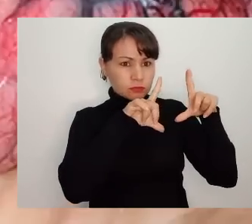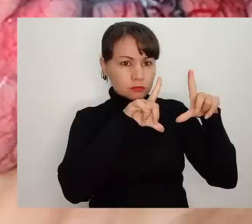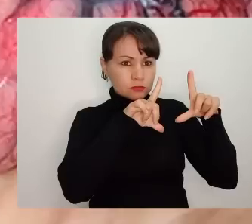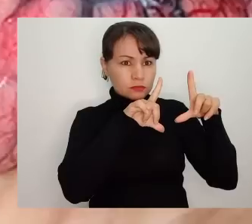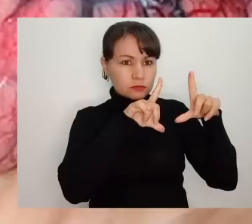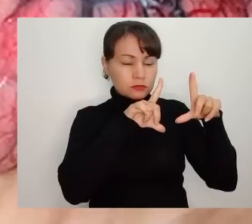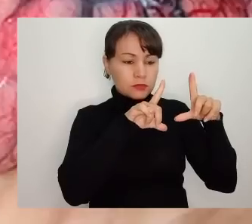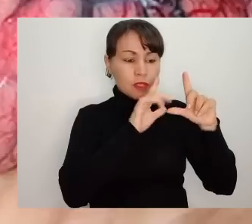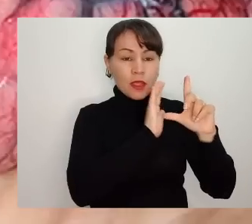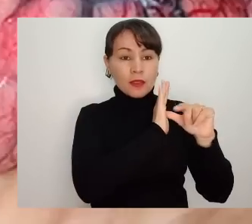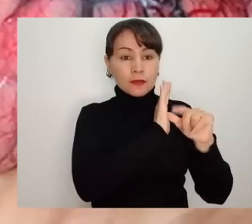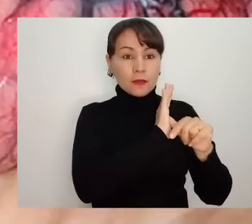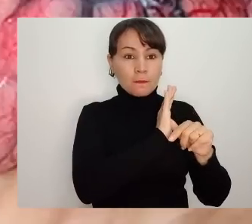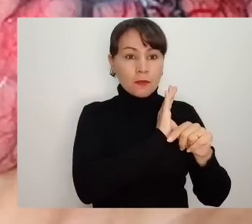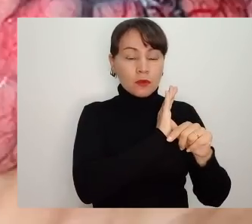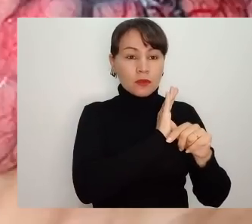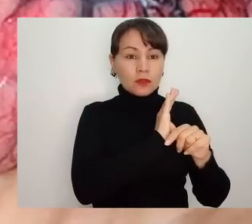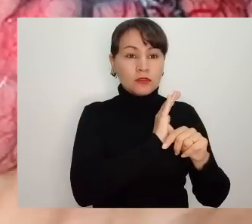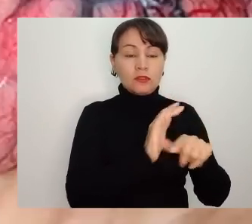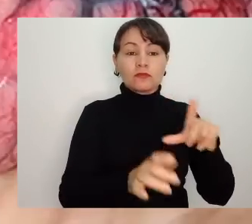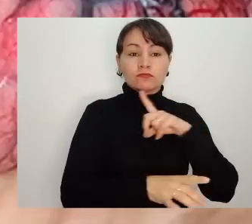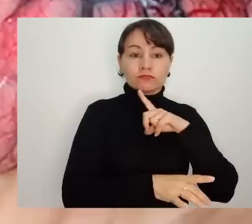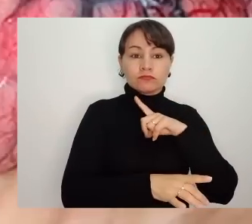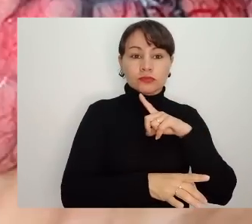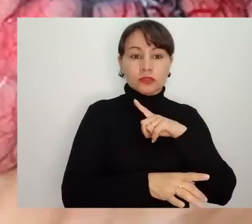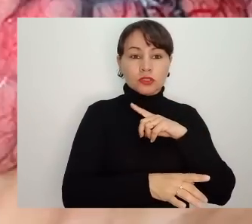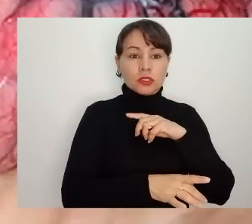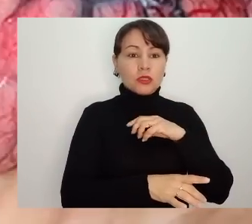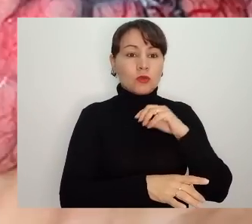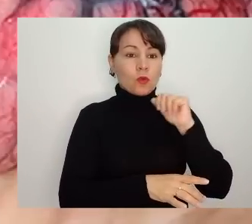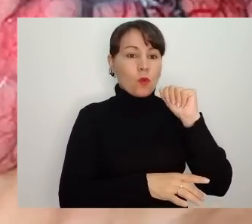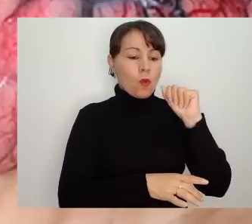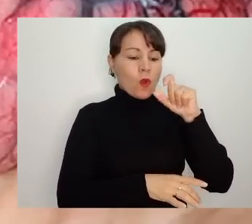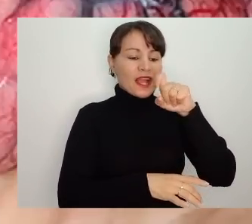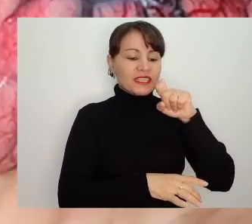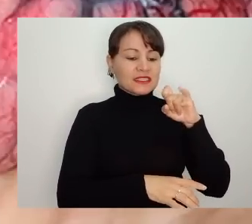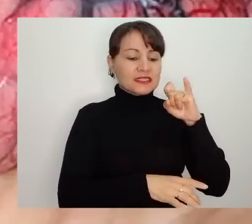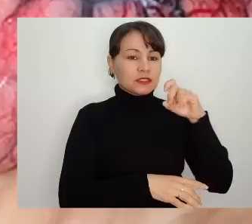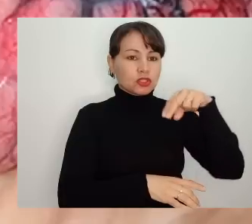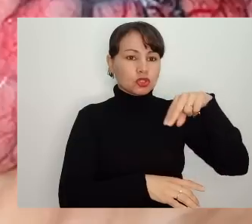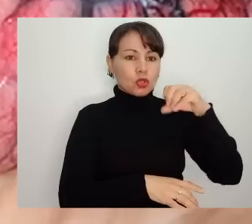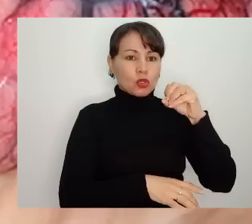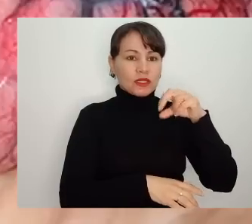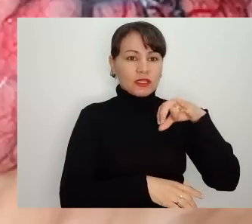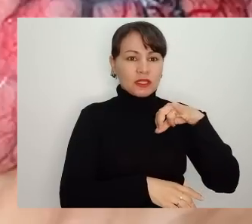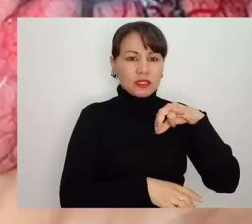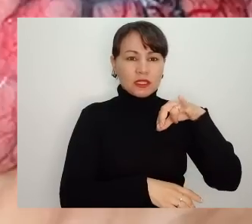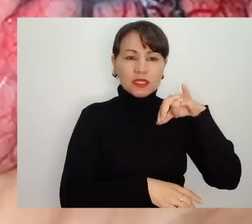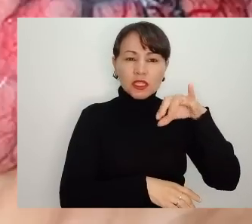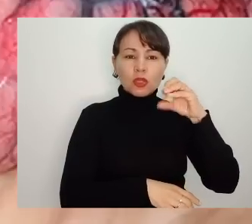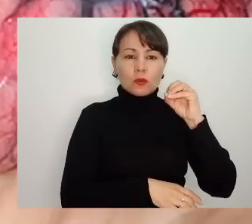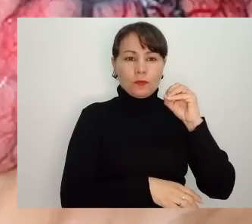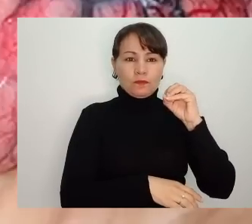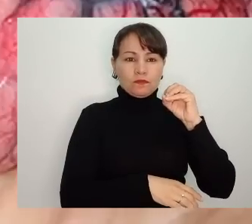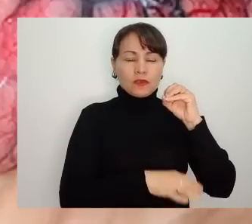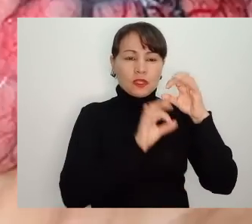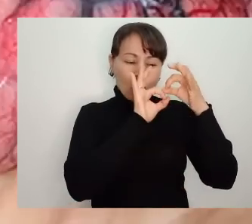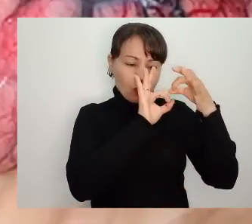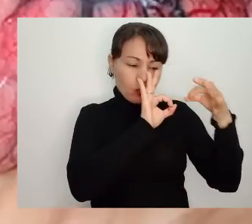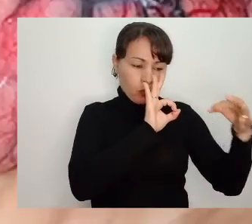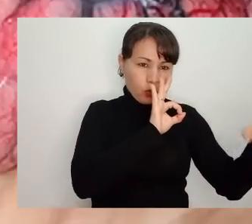aqui. E na sequência, nós vamos ter, então, o axônio, que são as caudas